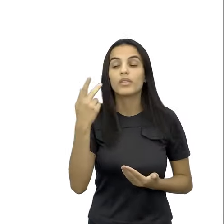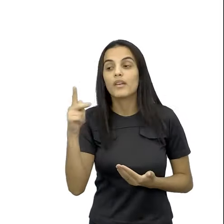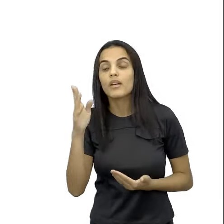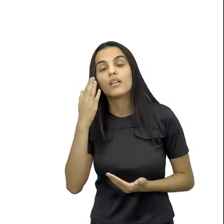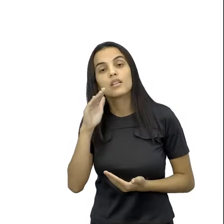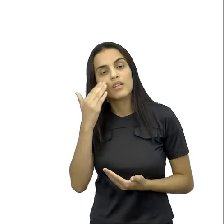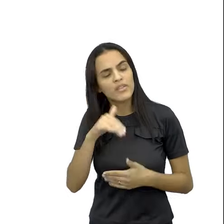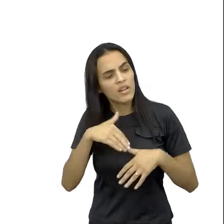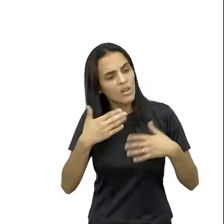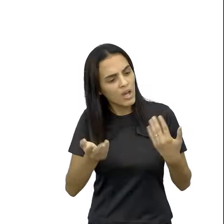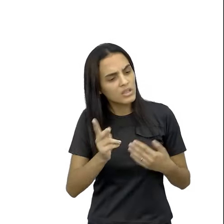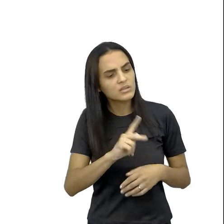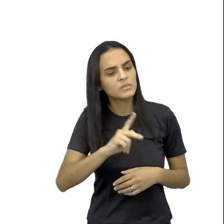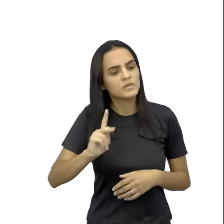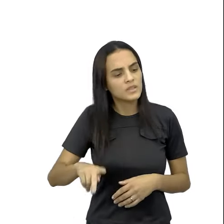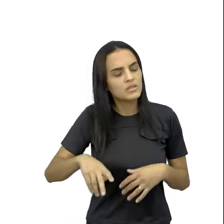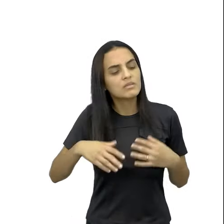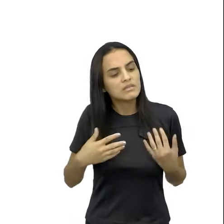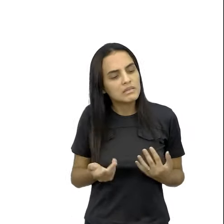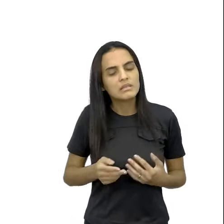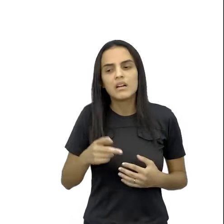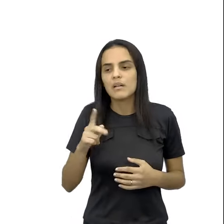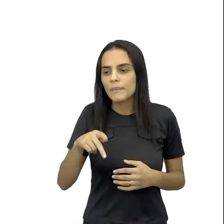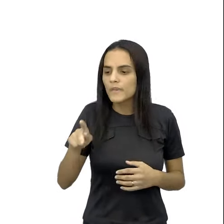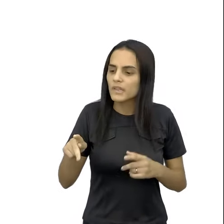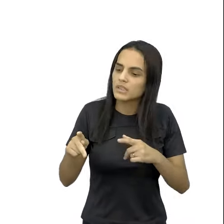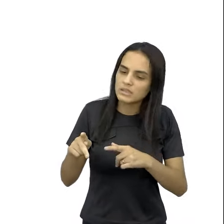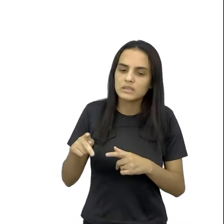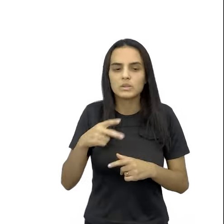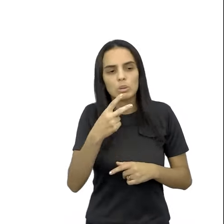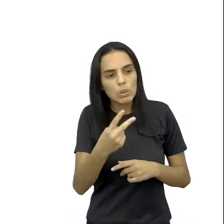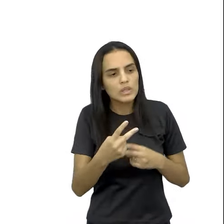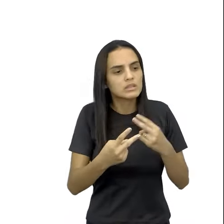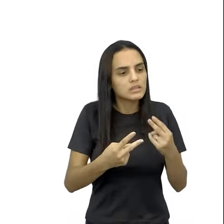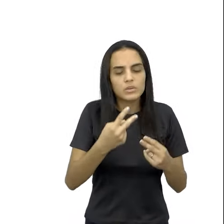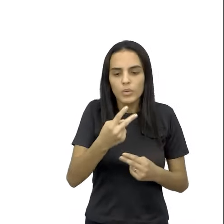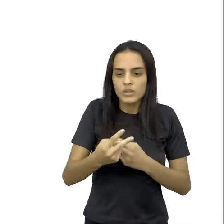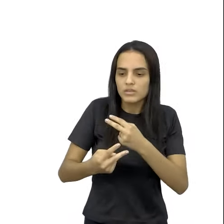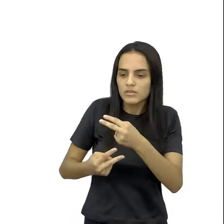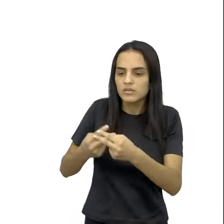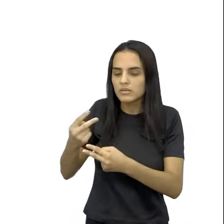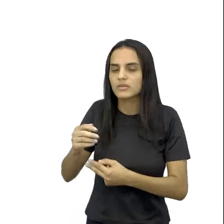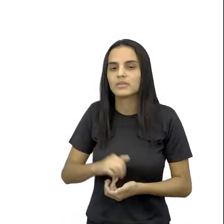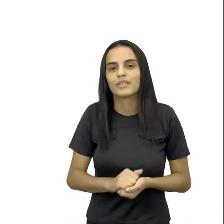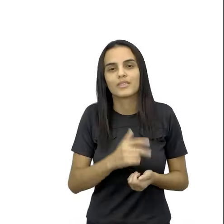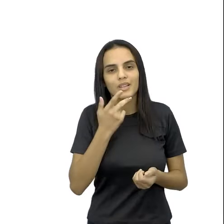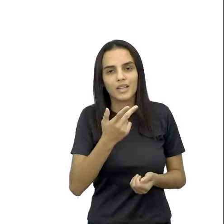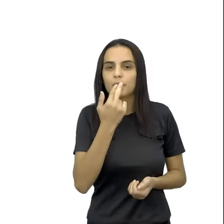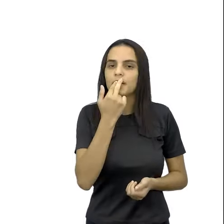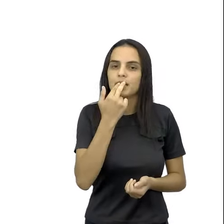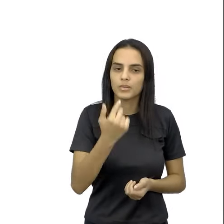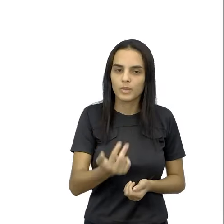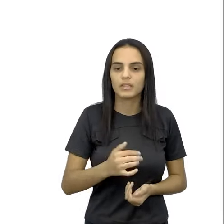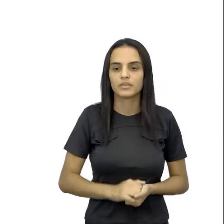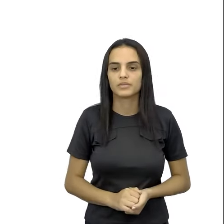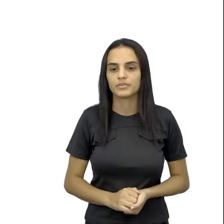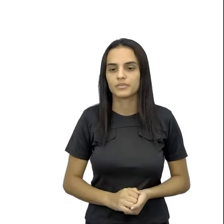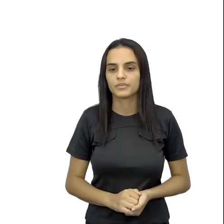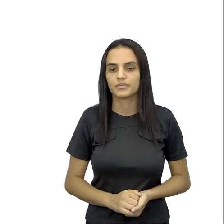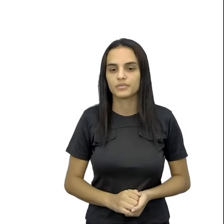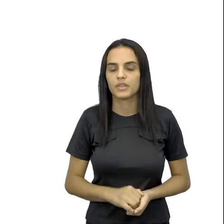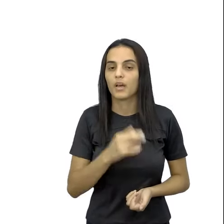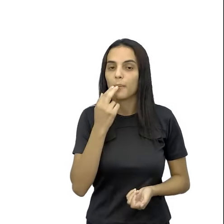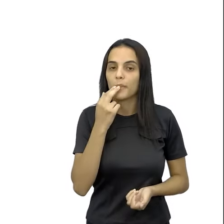falar assim, nossa, professora, isso aqui tá indo de 2 em 2. Eles vão falar numa linguagem, né?